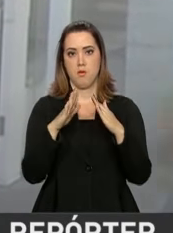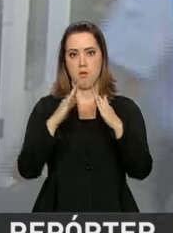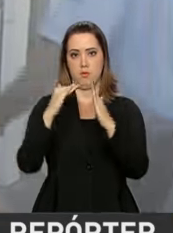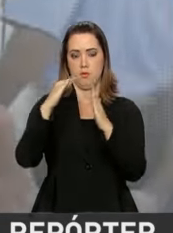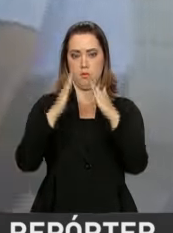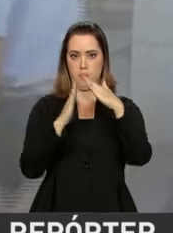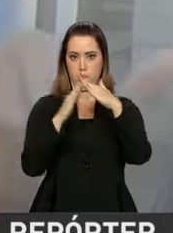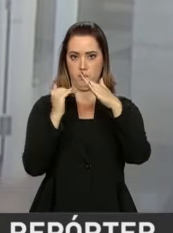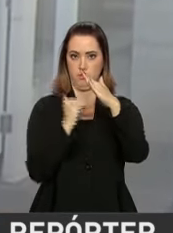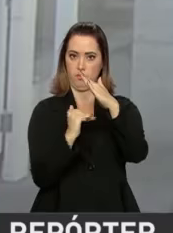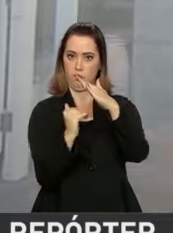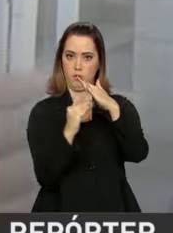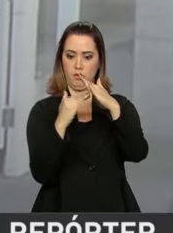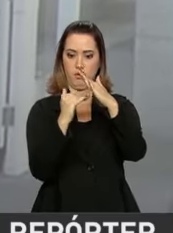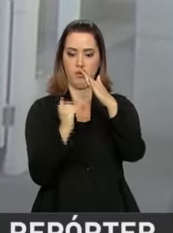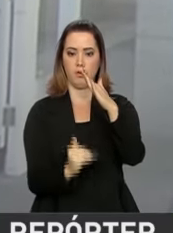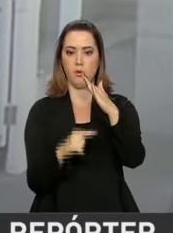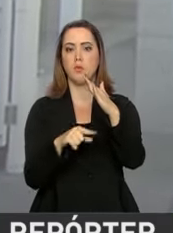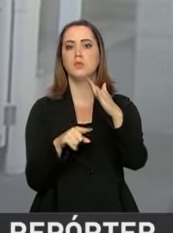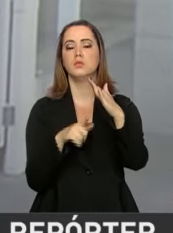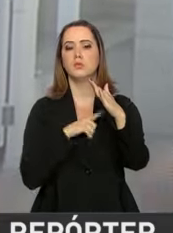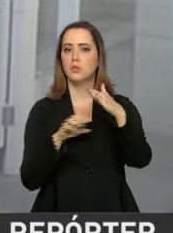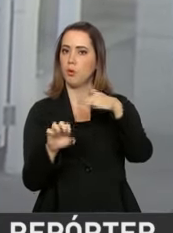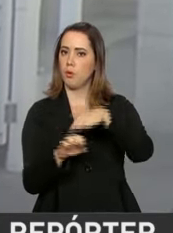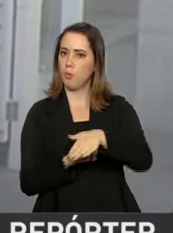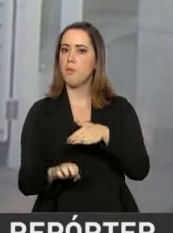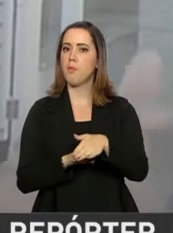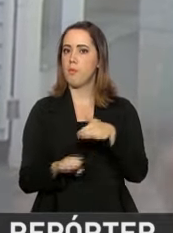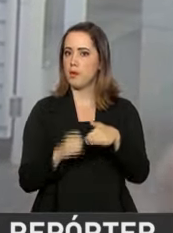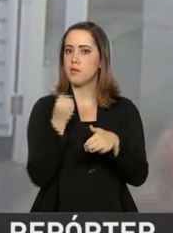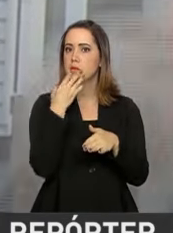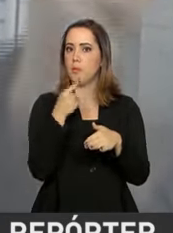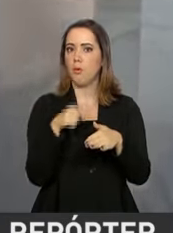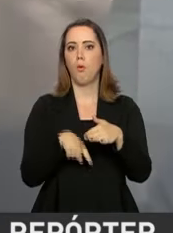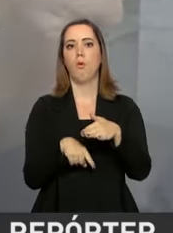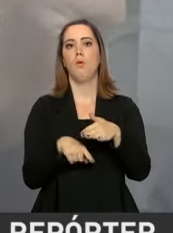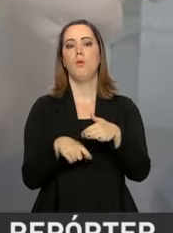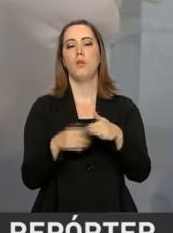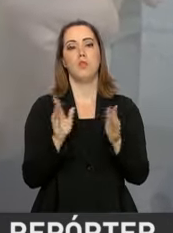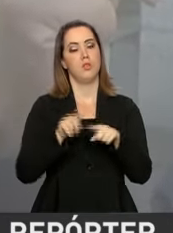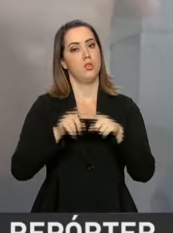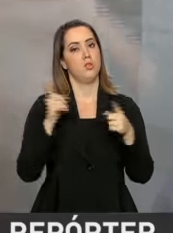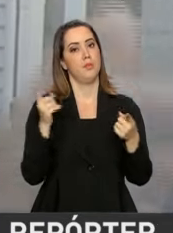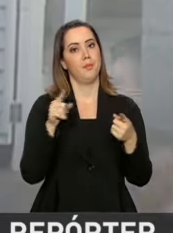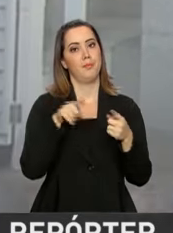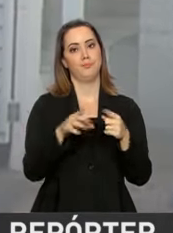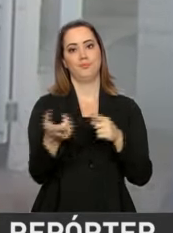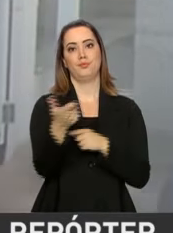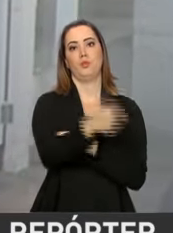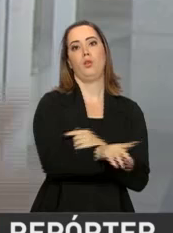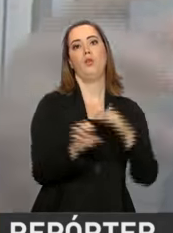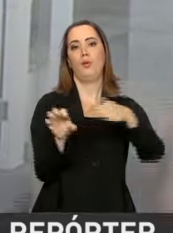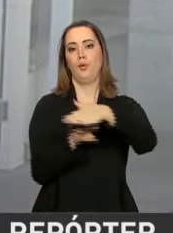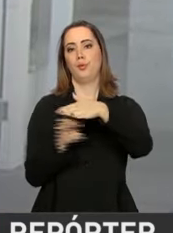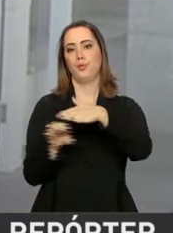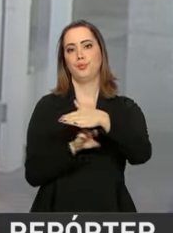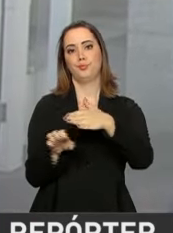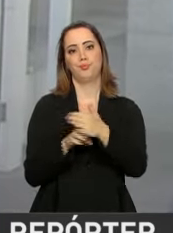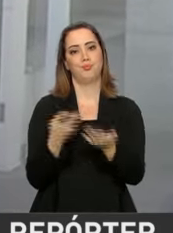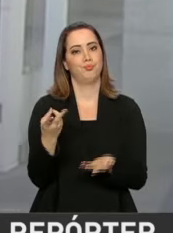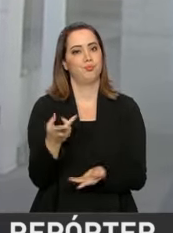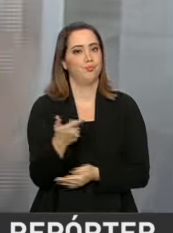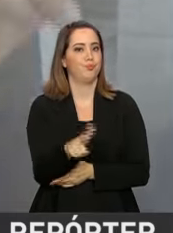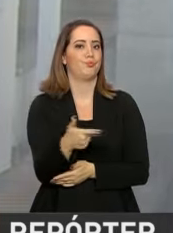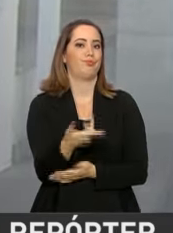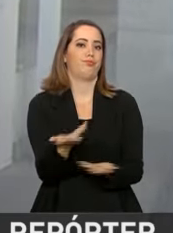tenho sobrada, uma operadora pega sem citar o nome, né, perfeitamente, a outra não pega, só pega no andar de cima. Então eu já tive que trabalhar, eu tenho que trabalhar com dois